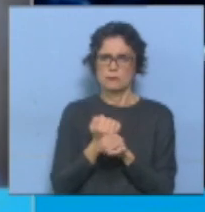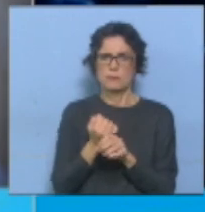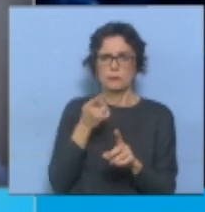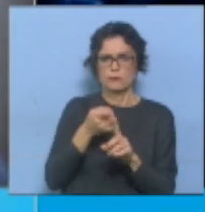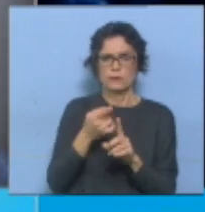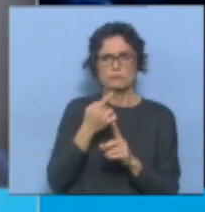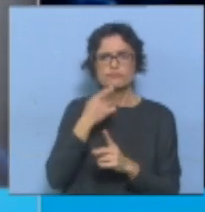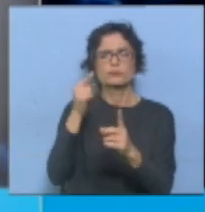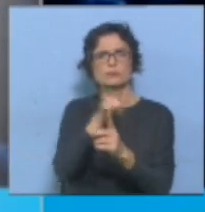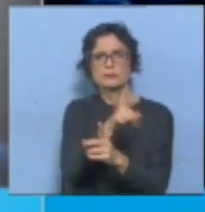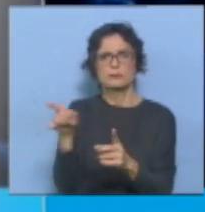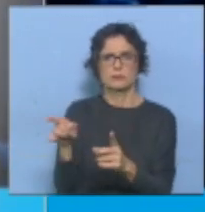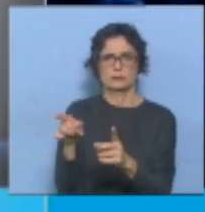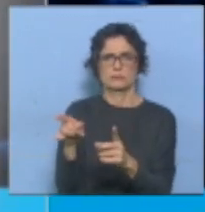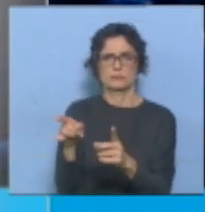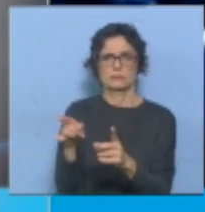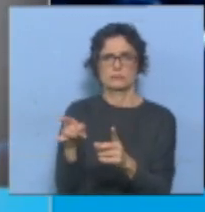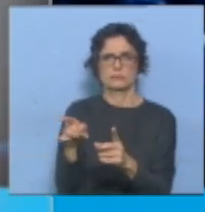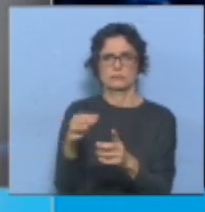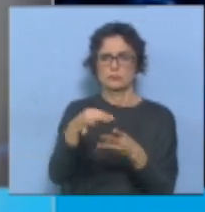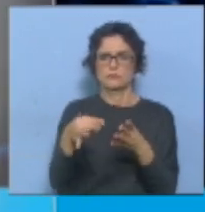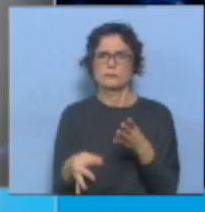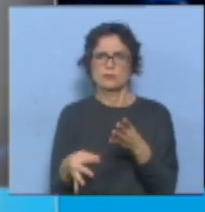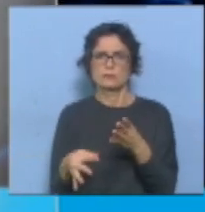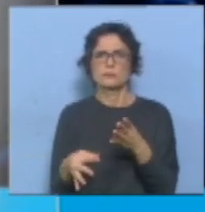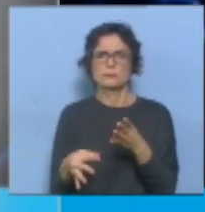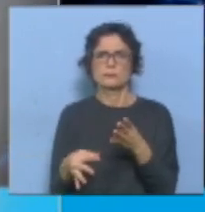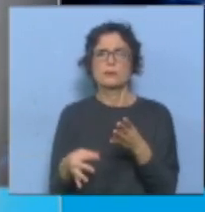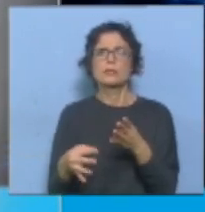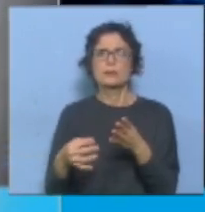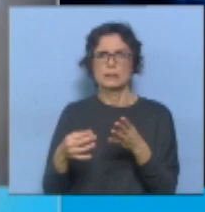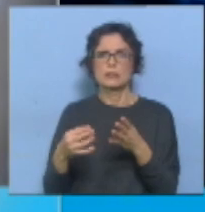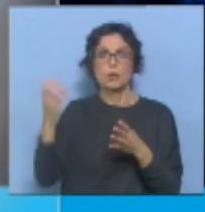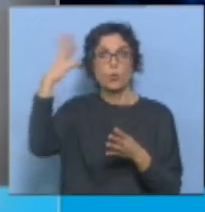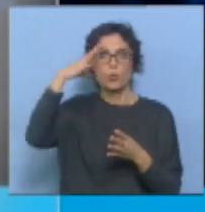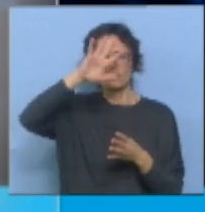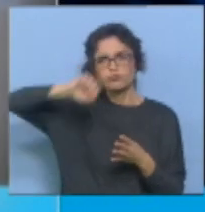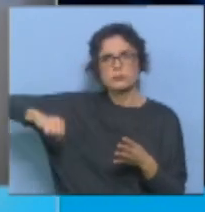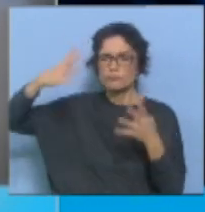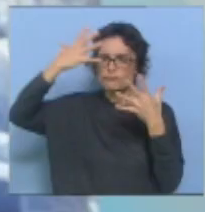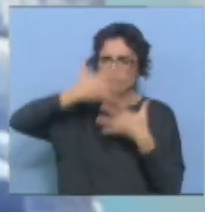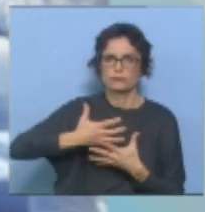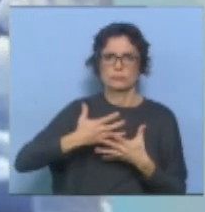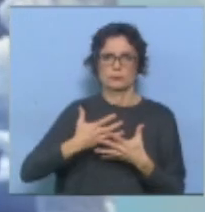de todos esses fatores que determinam o surgimento da escuridão. Padre José Manuel,